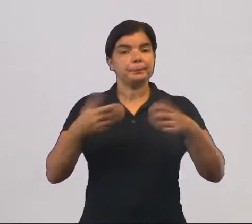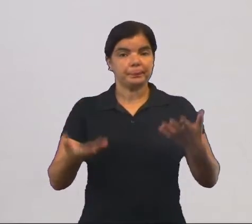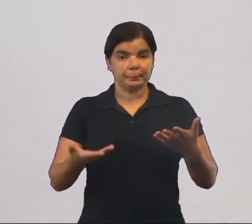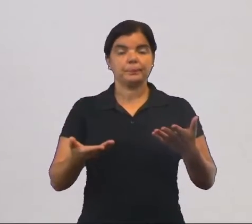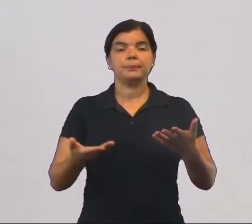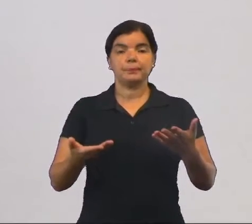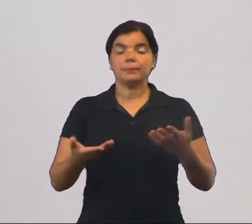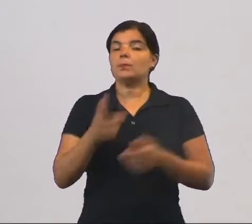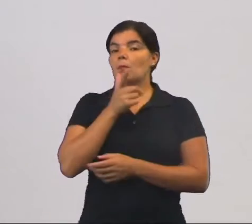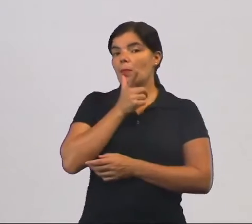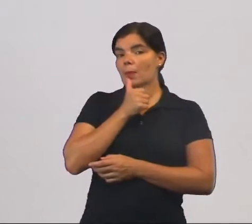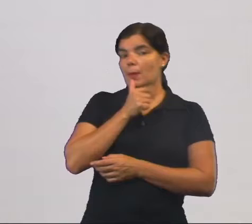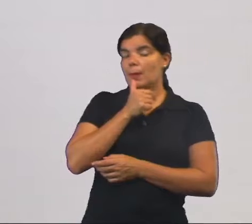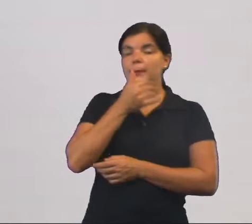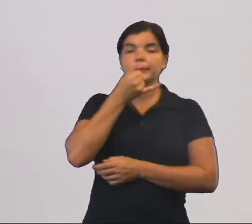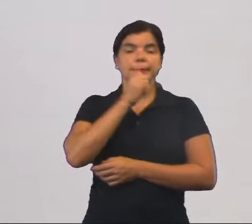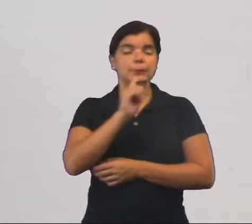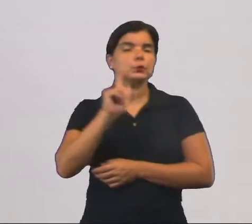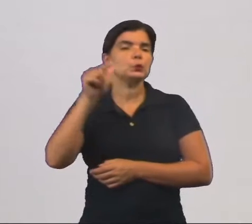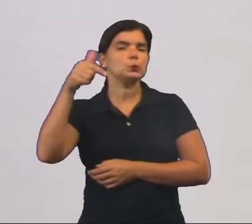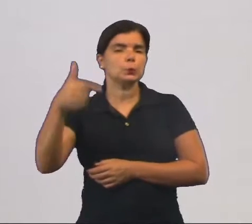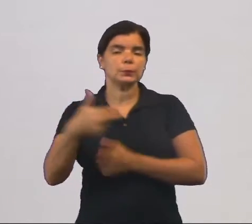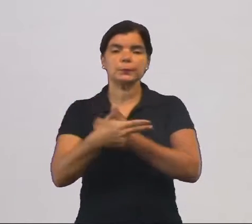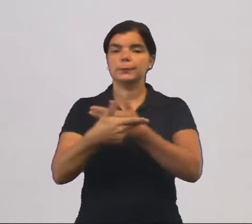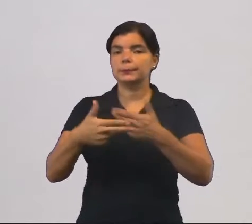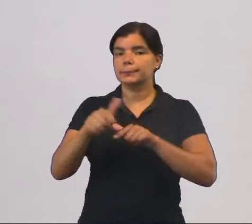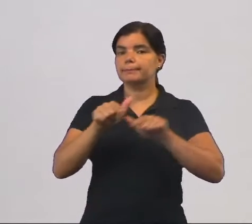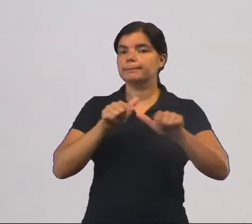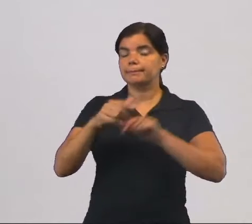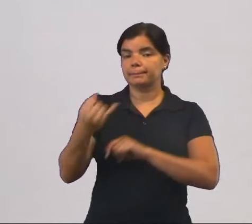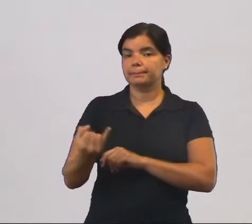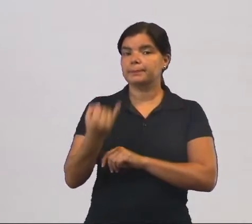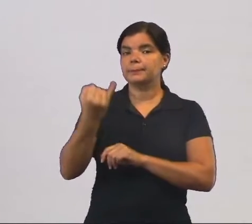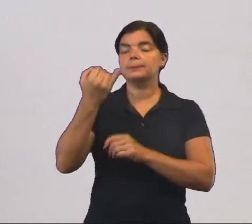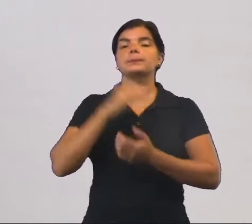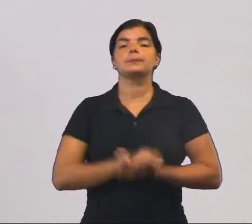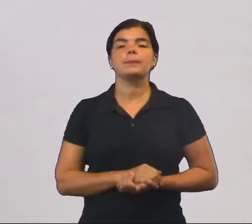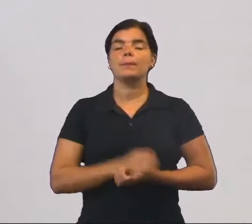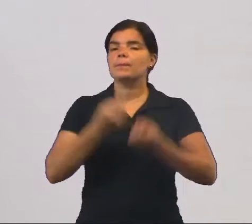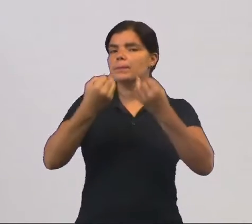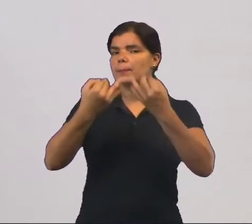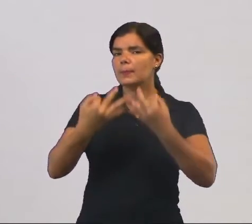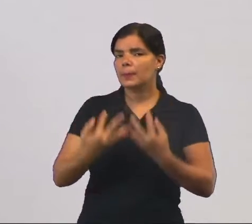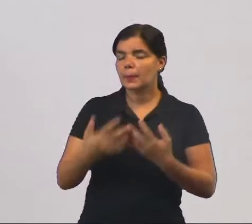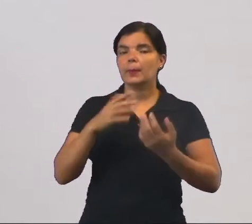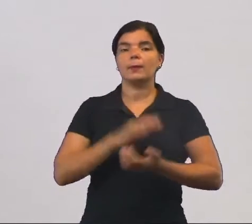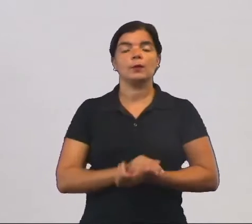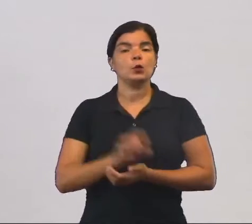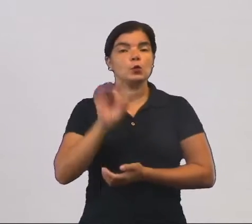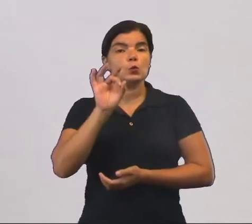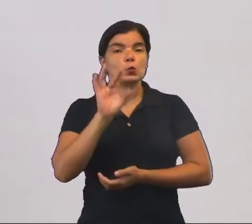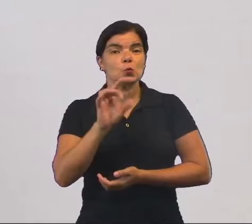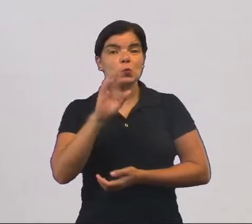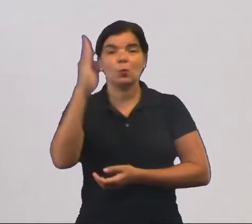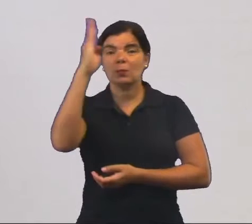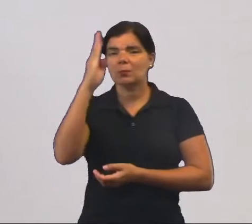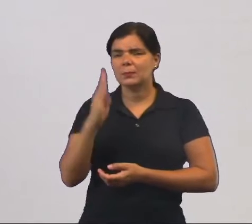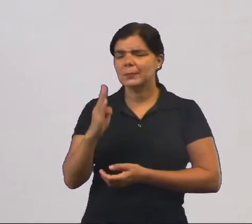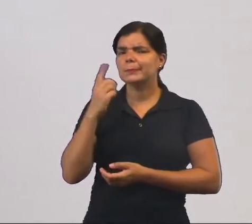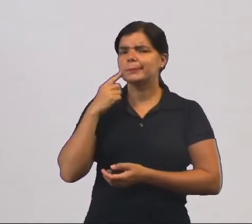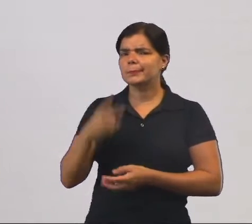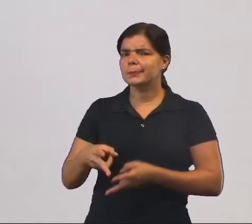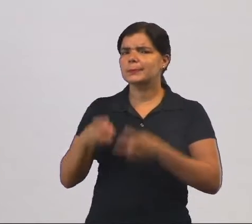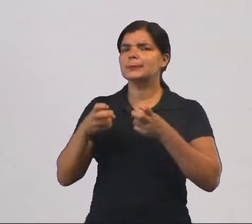disponibilidade de água potável, de energia e outros serviços essenciais. E quando falamos, inclusive, somente do Brasil, a